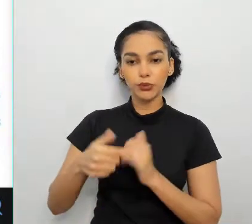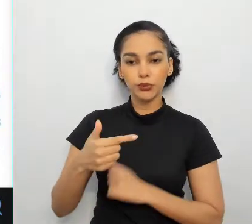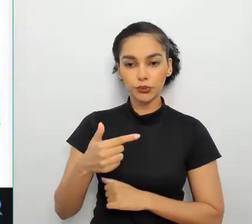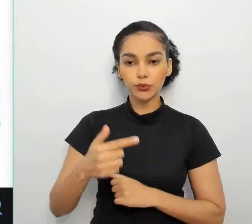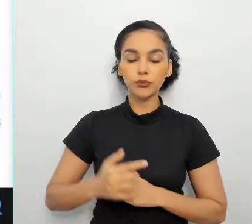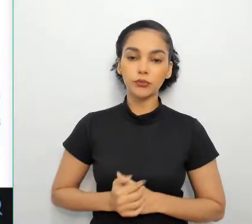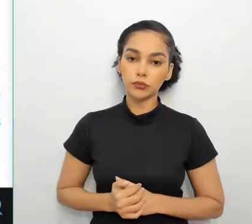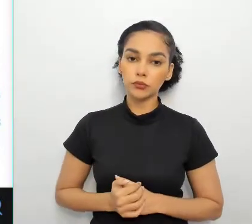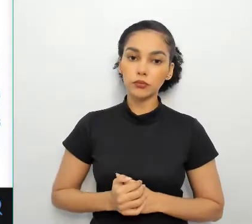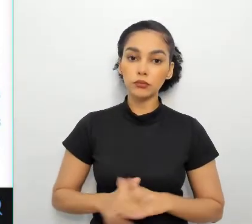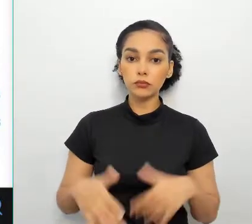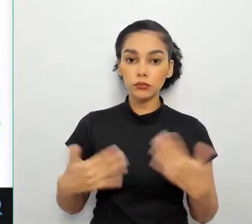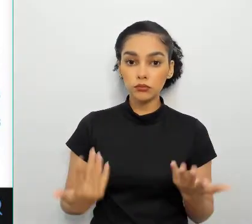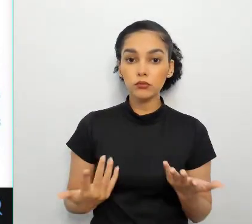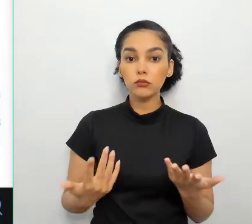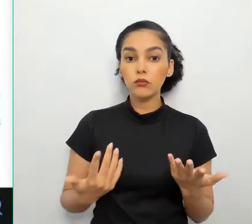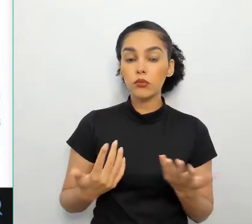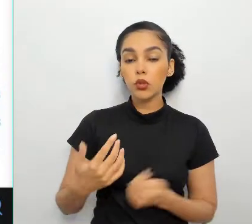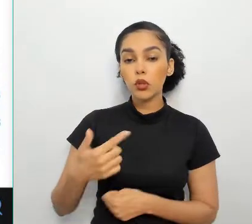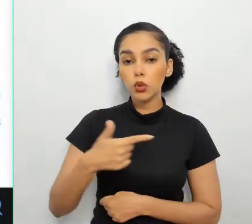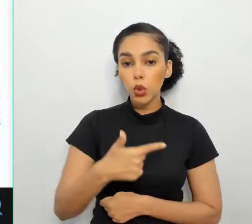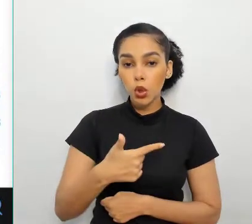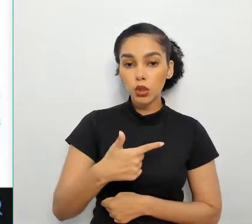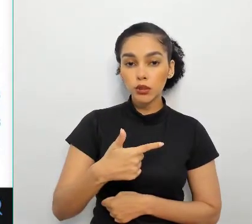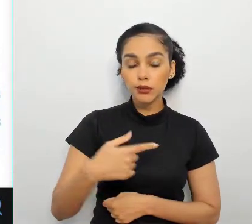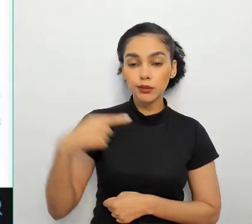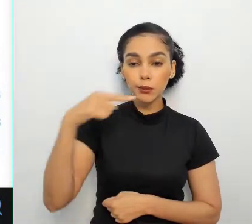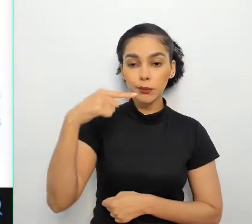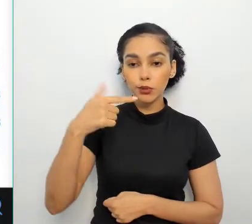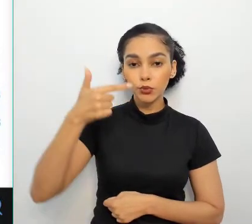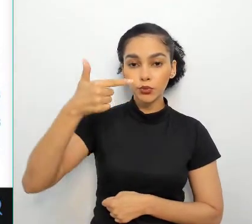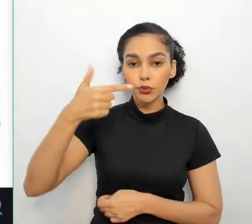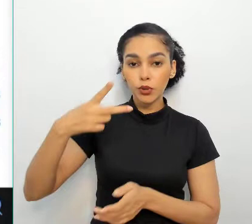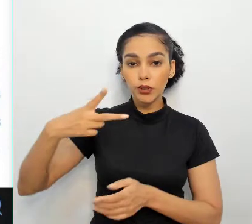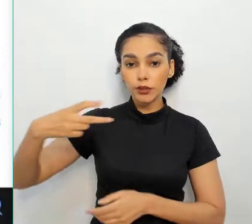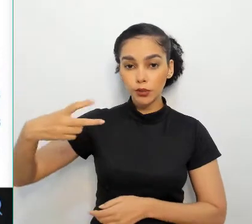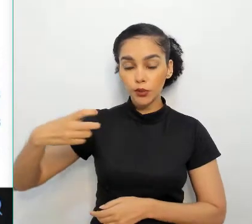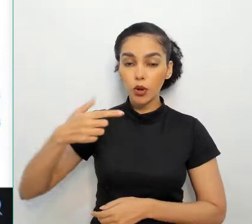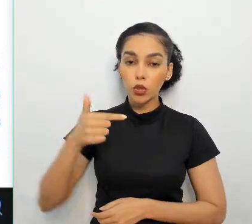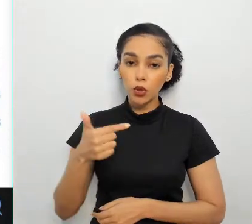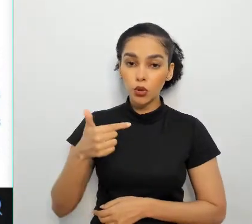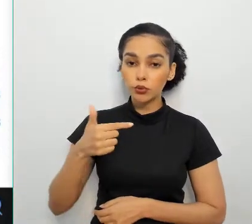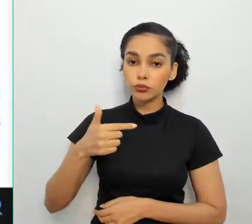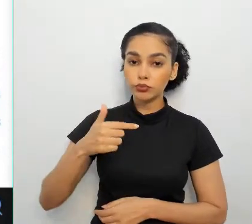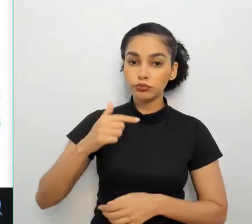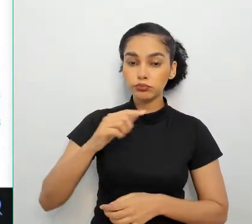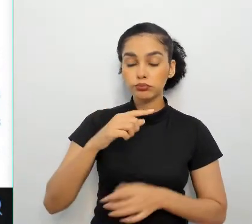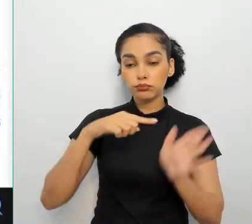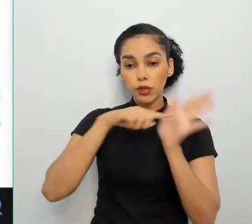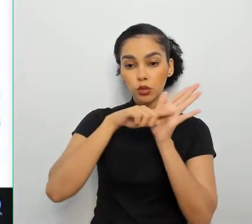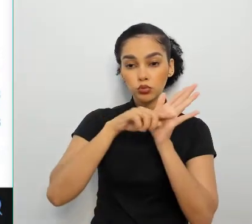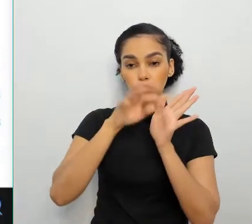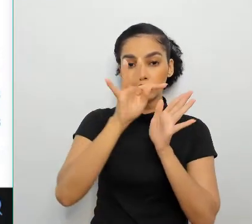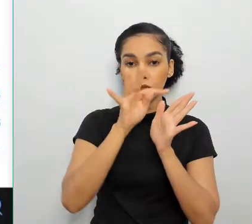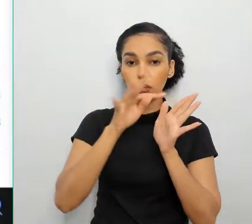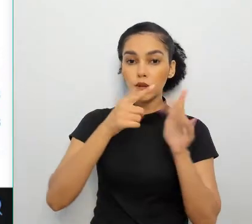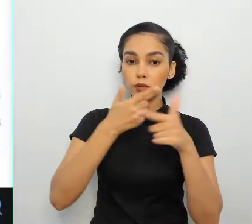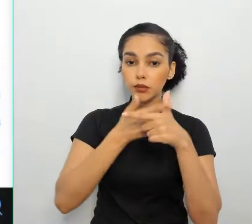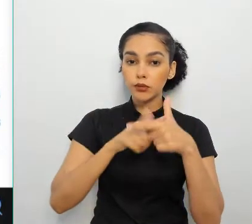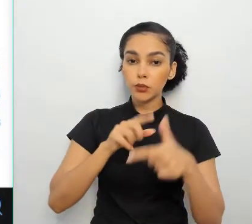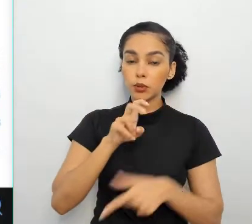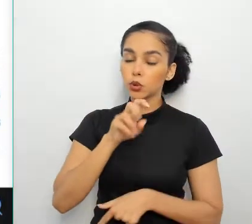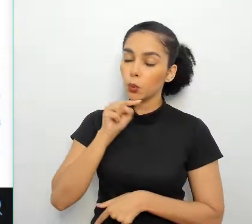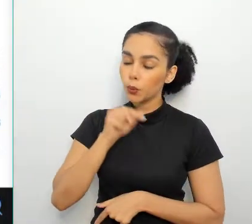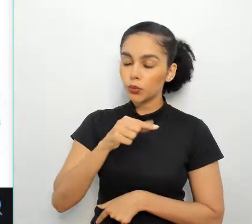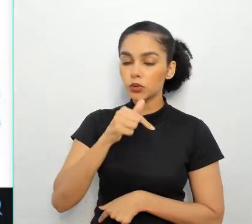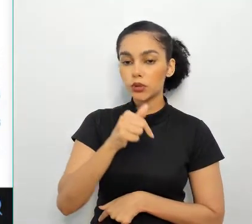Igual a 2 elevado a menos t dividido por 5.730.